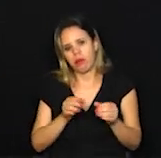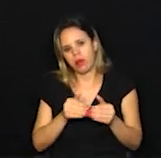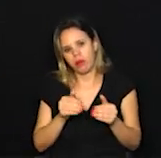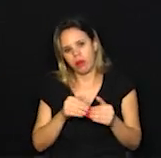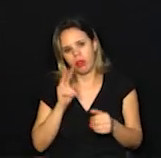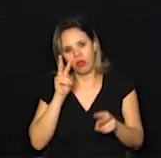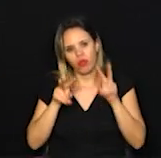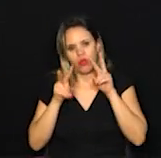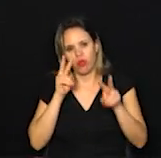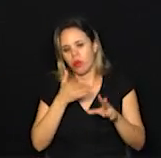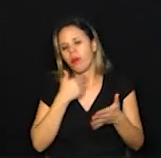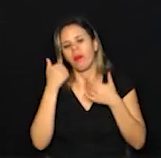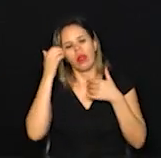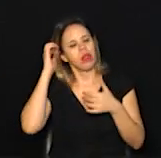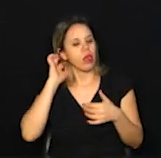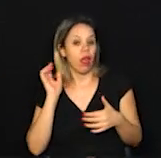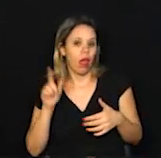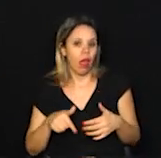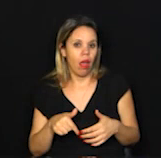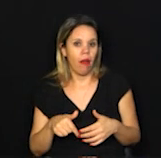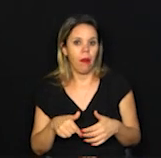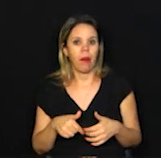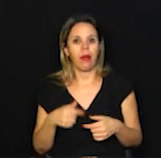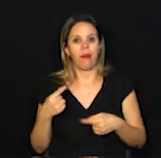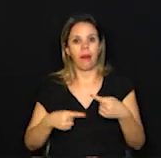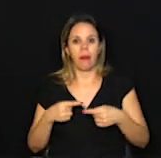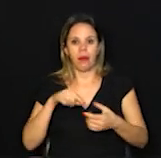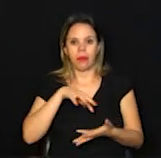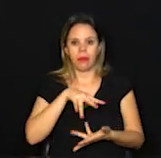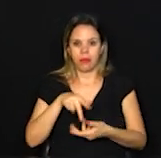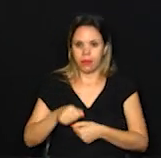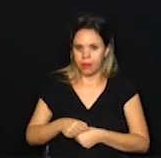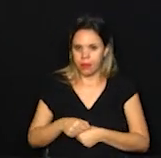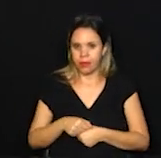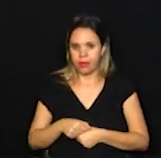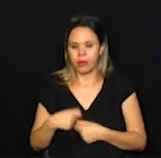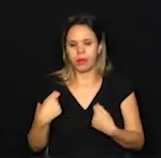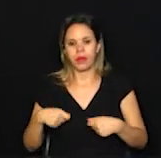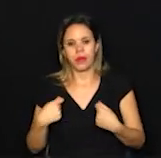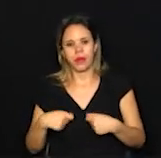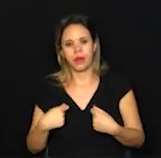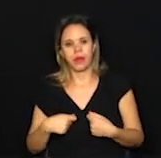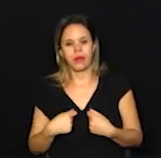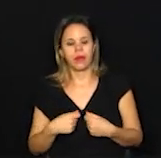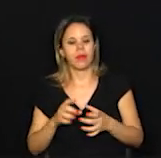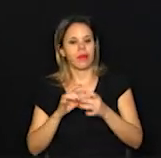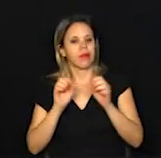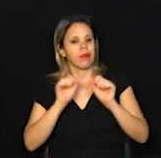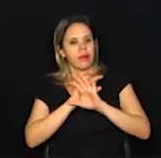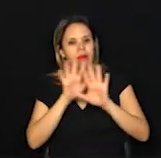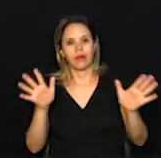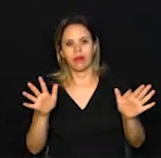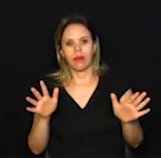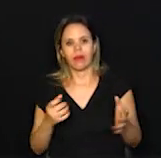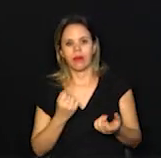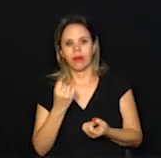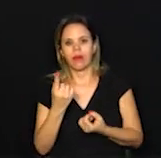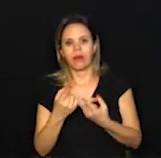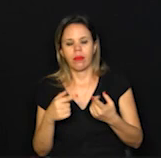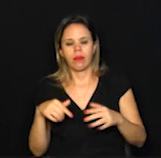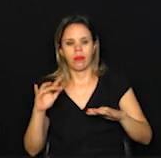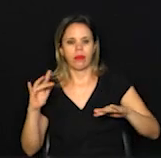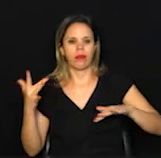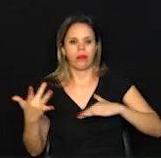estão vendo melhor. Então, assim, isso é uma discussão mundial, tá? Isso precisa ser deixado bem claro, porque uma das coisas que a